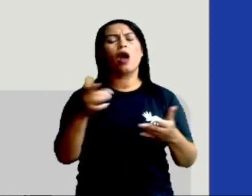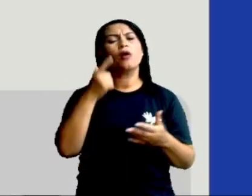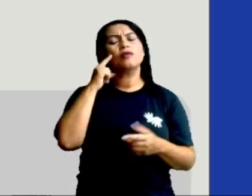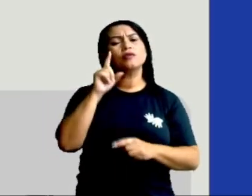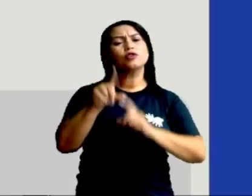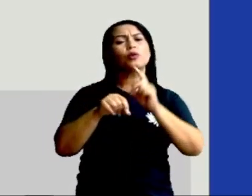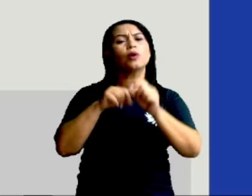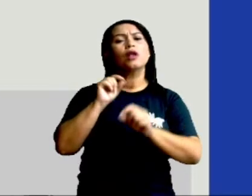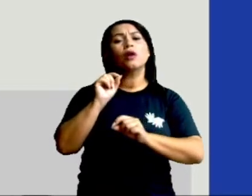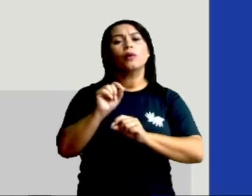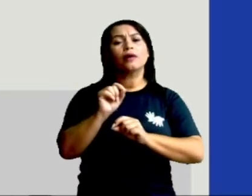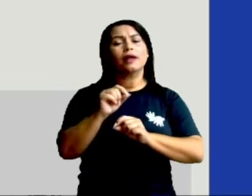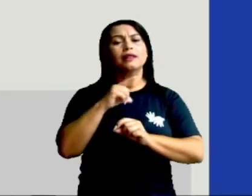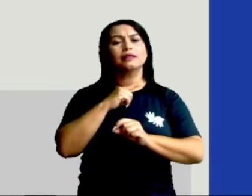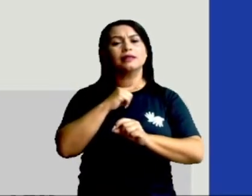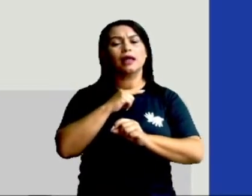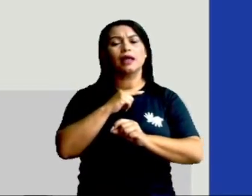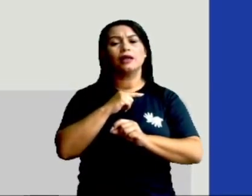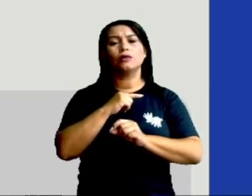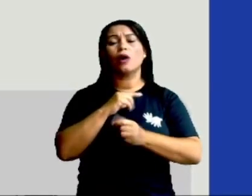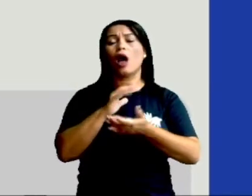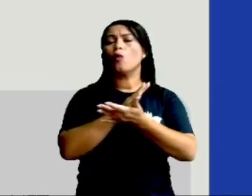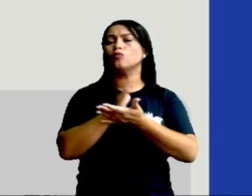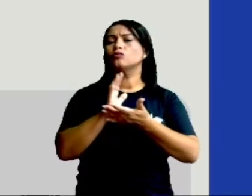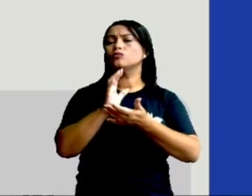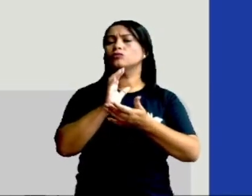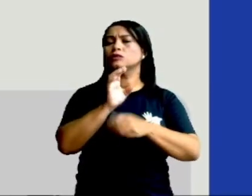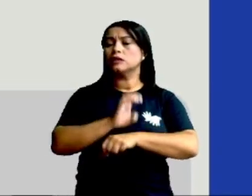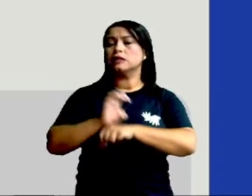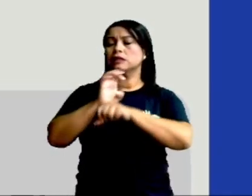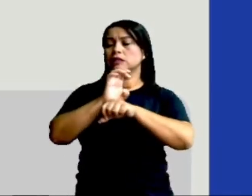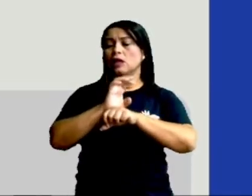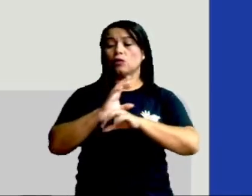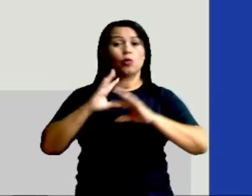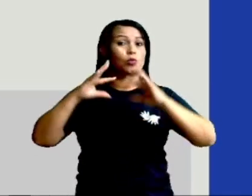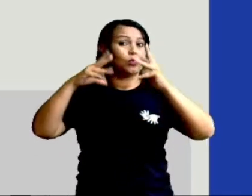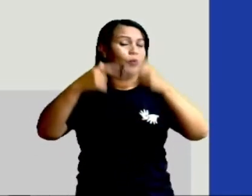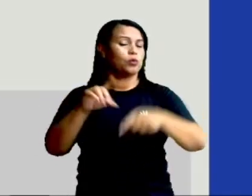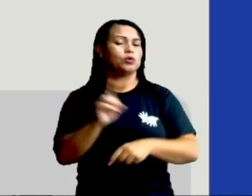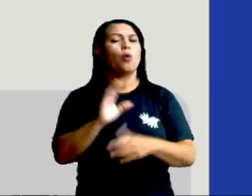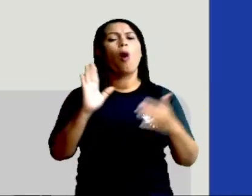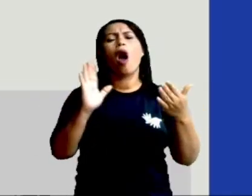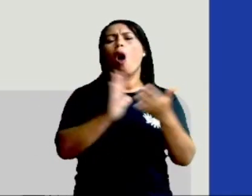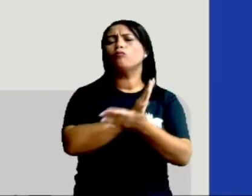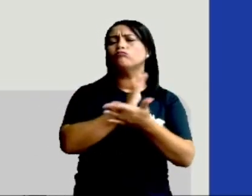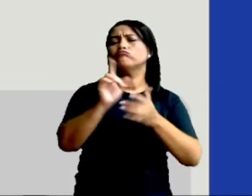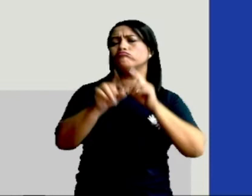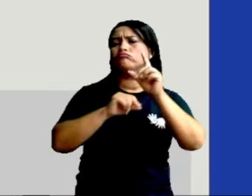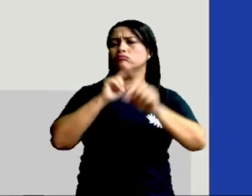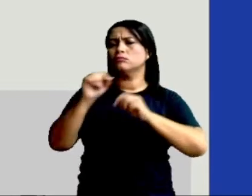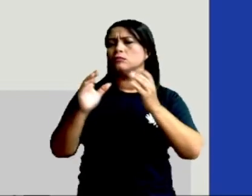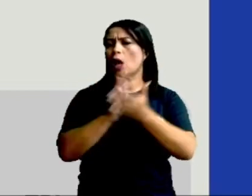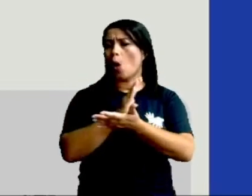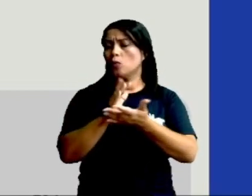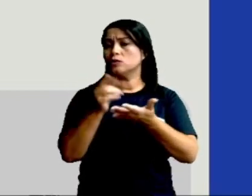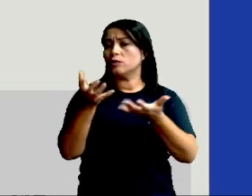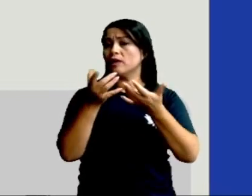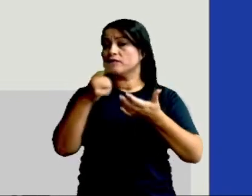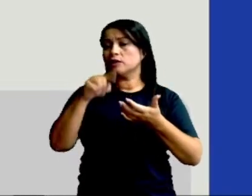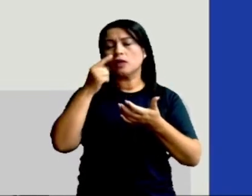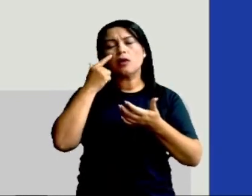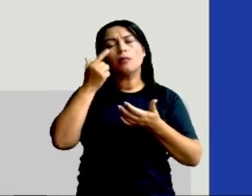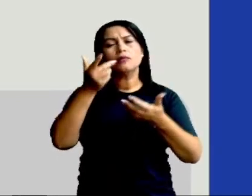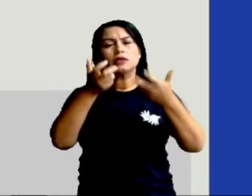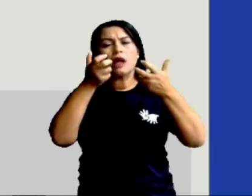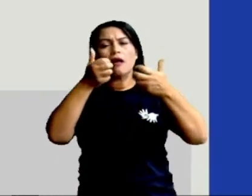alternativa que traz alguns desses estados não coloquei o nome de todos coloquei alguns Então eu quero que